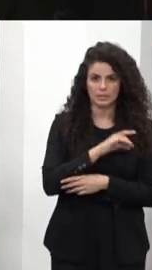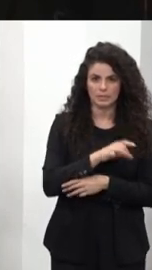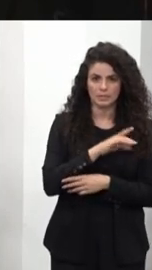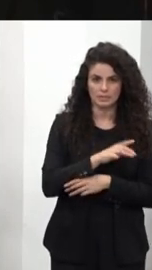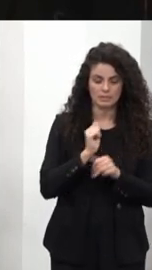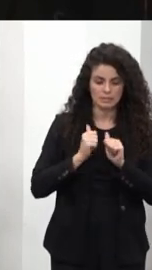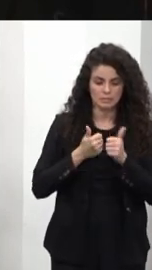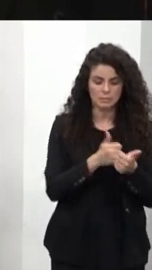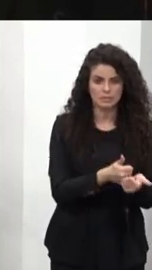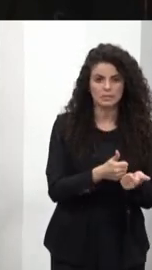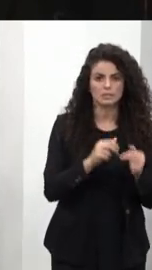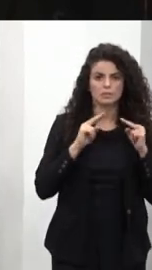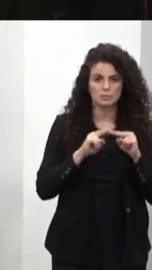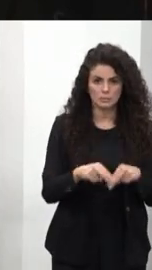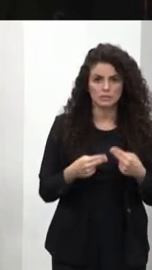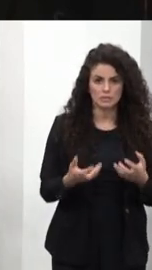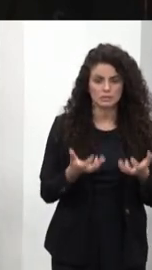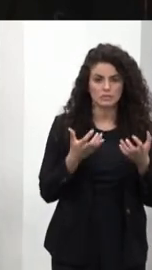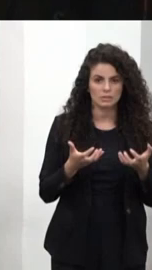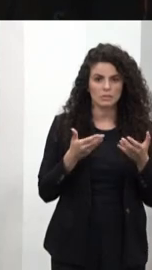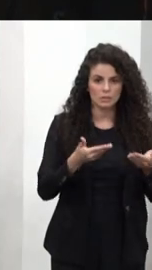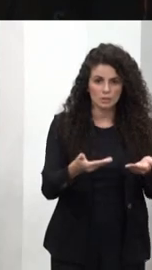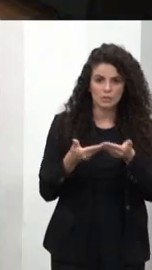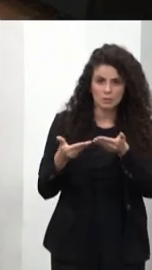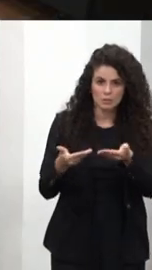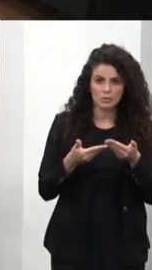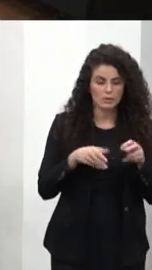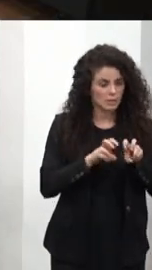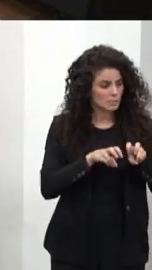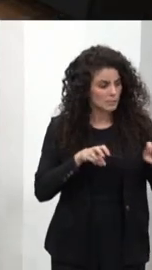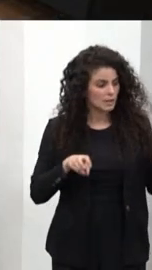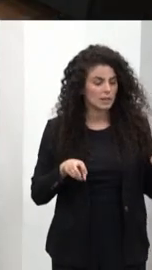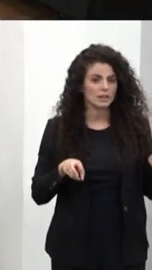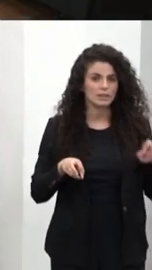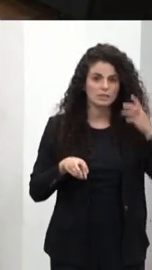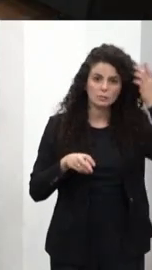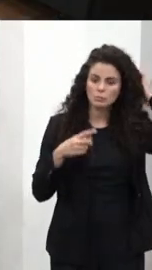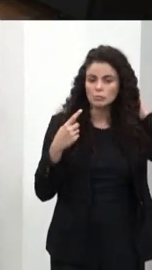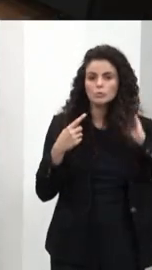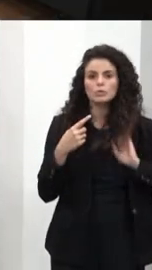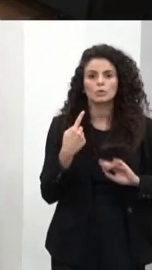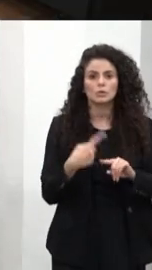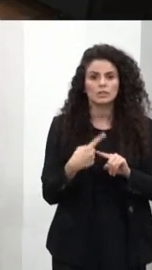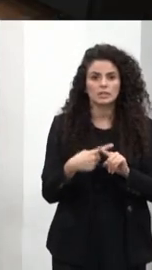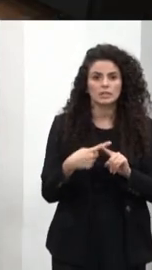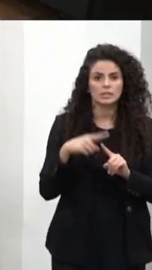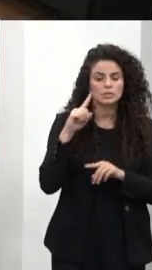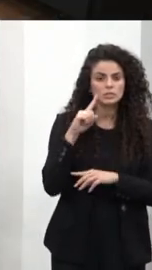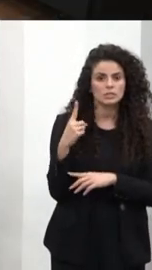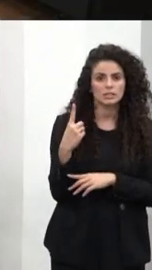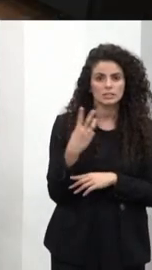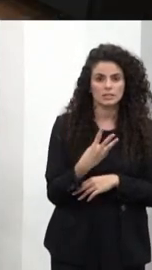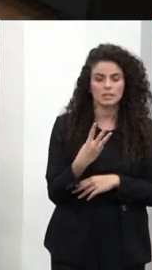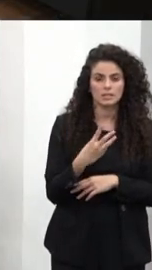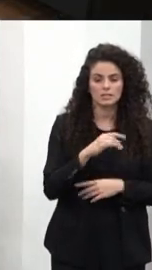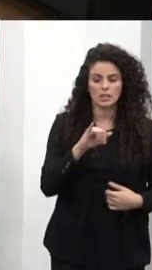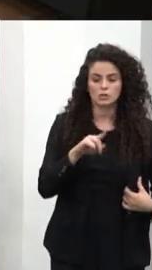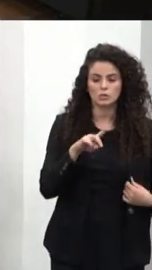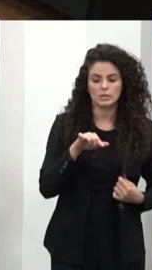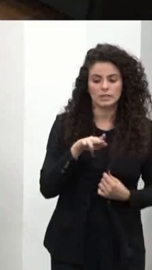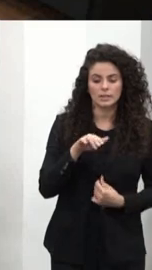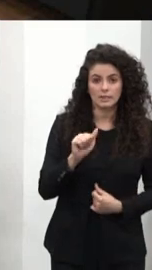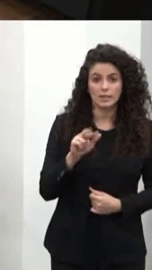Então gostaria de convidar aqui a bancada também porque é dia 13 é a Juliana vai voltar e dizer